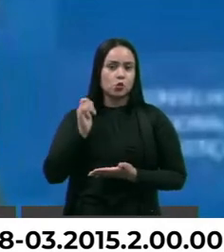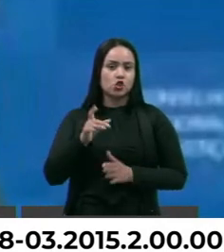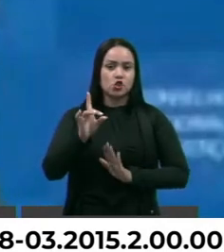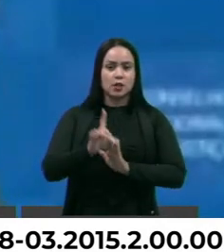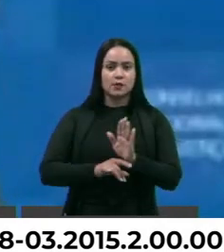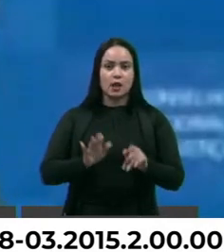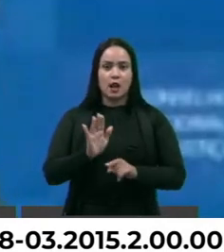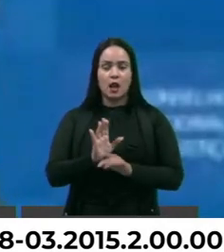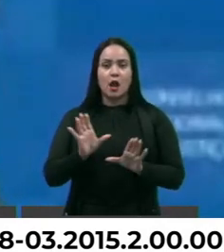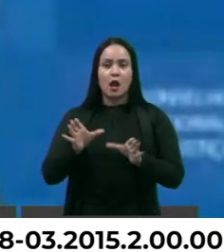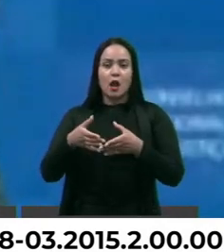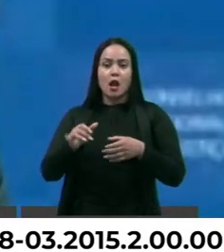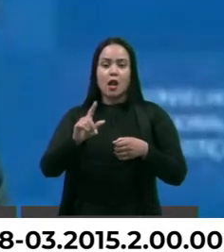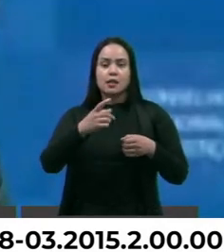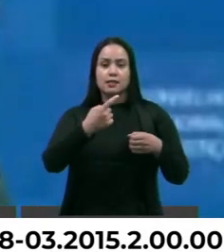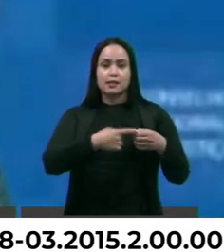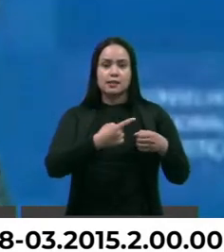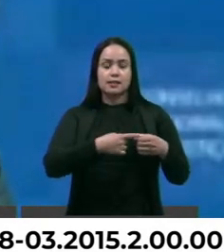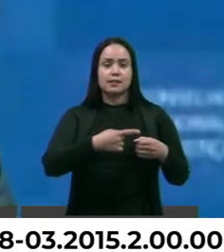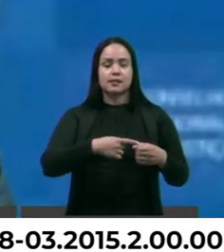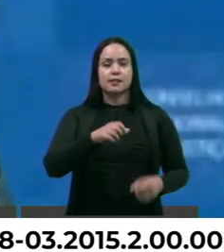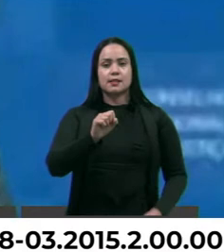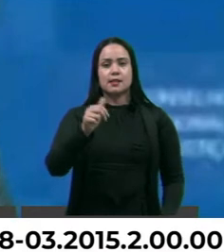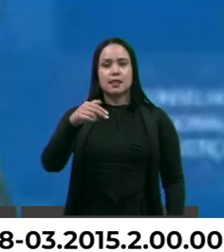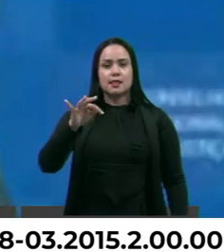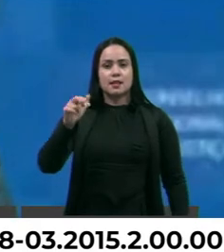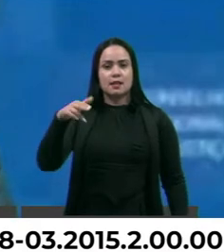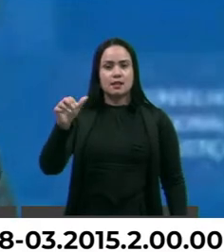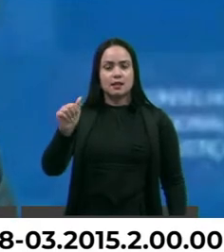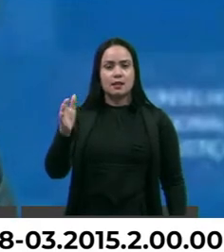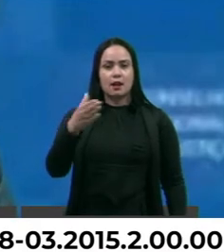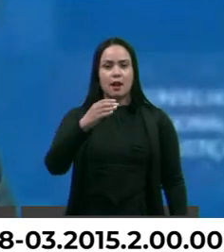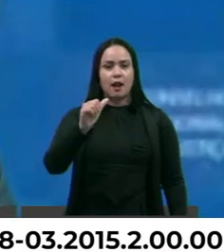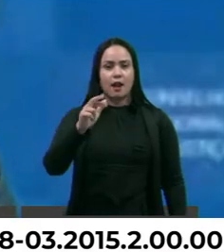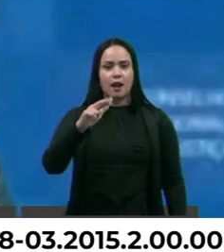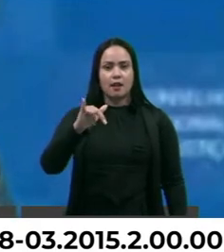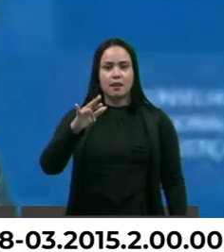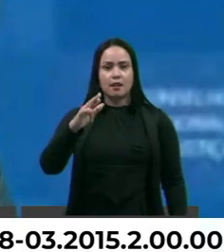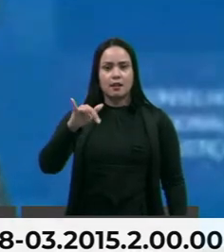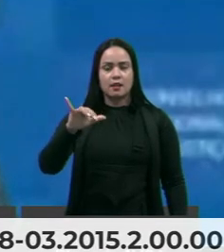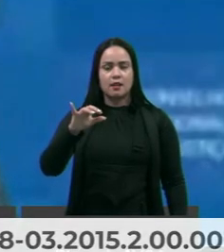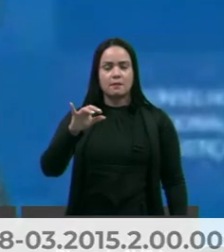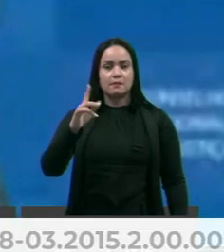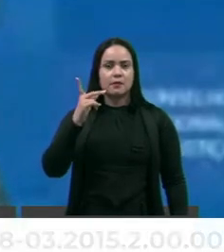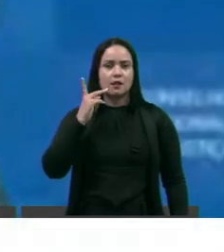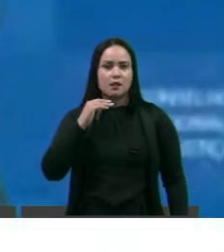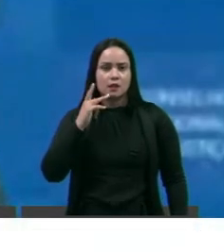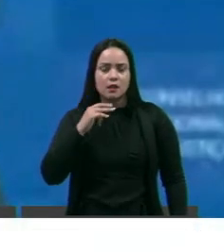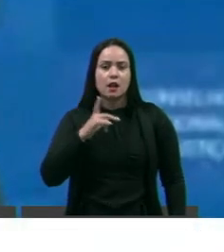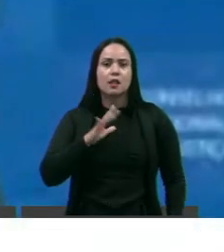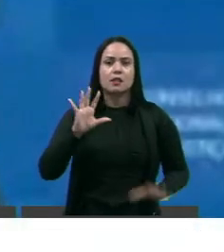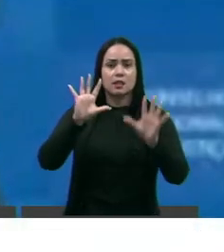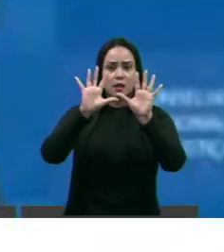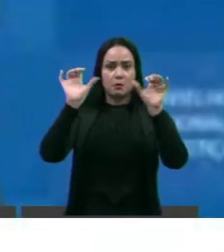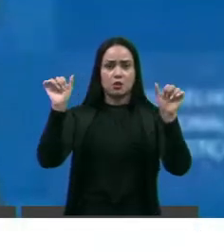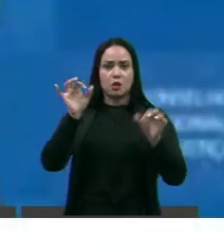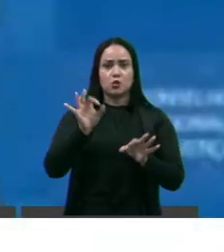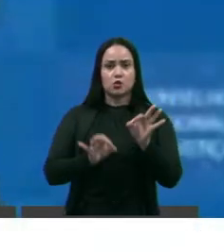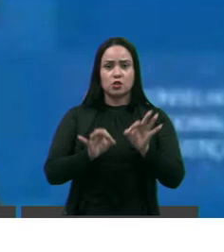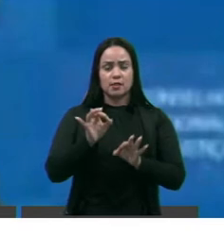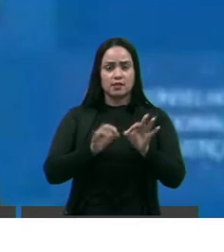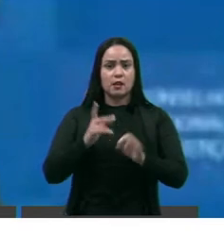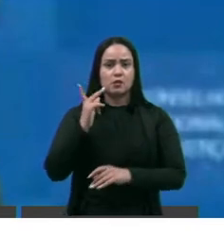auxiliar da comarca de Santana do Cariri, Ceará, em face de acórdão prolatado pelo Tribunal de Justiça do Estado do